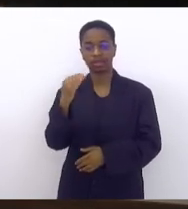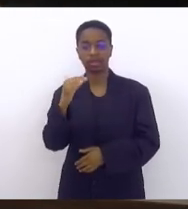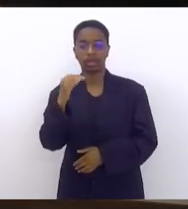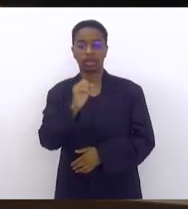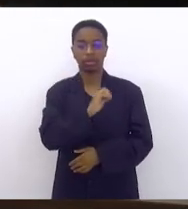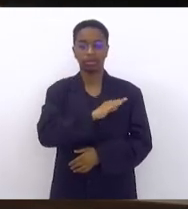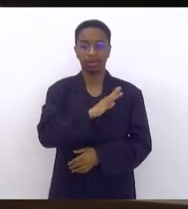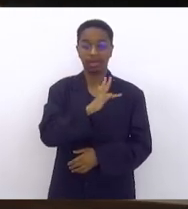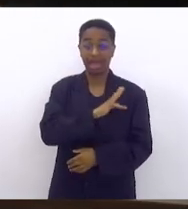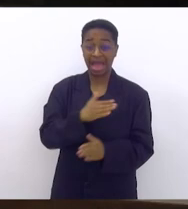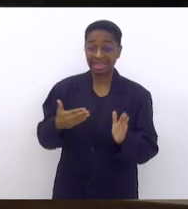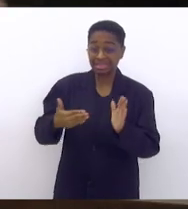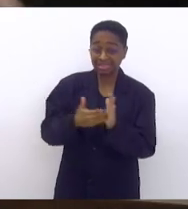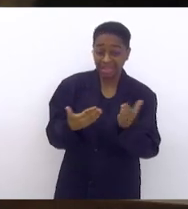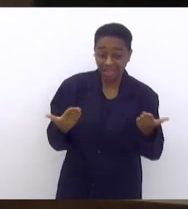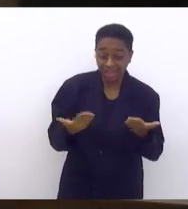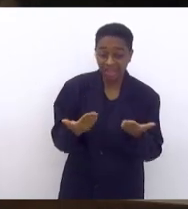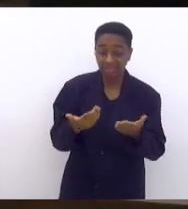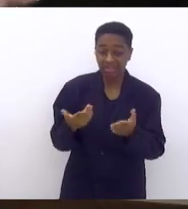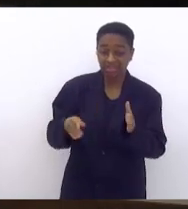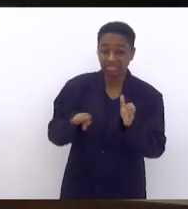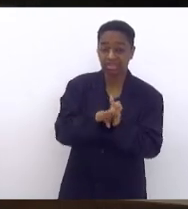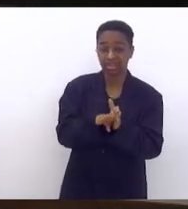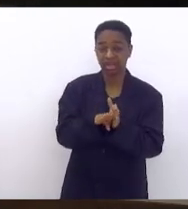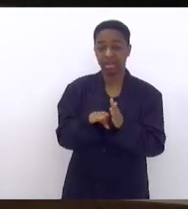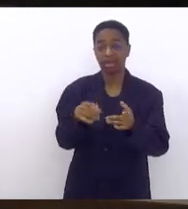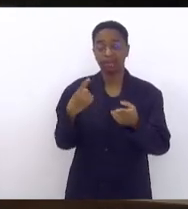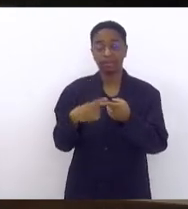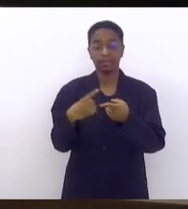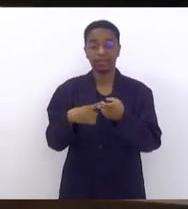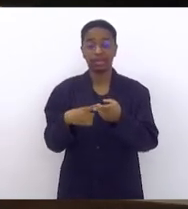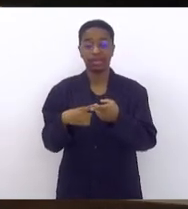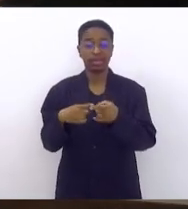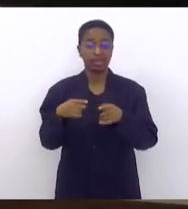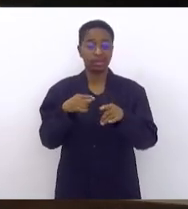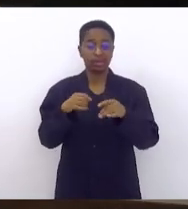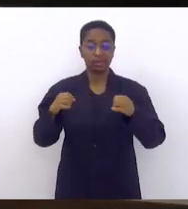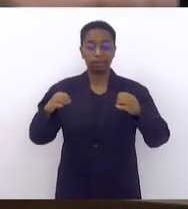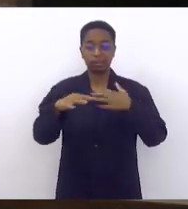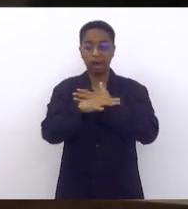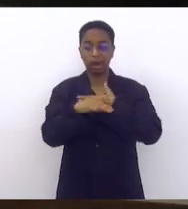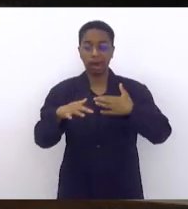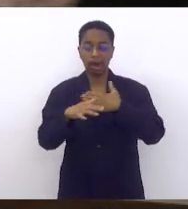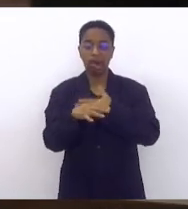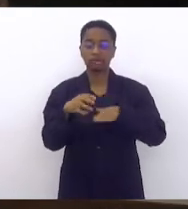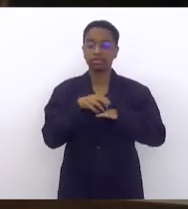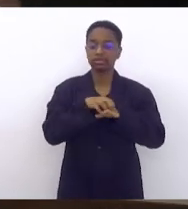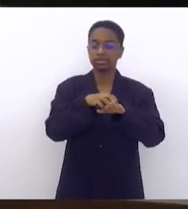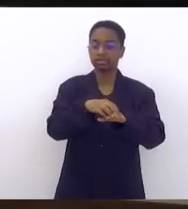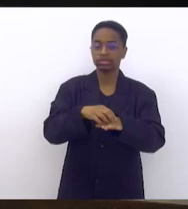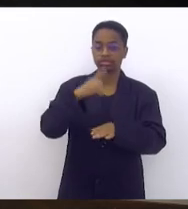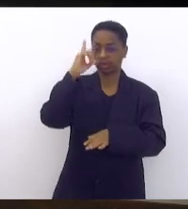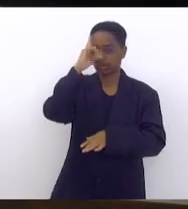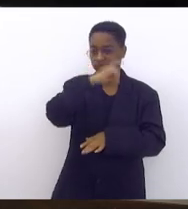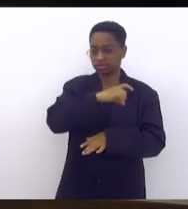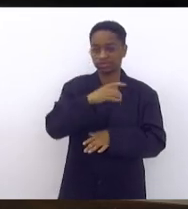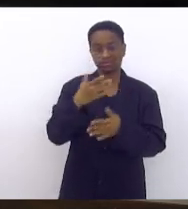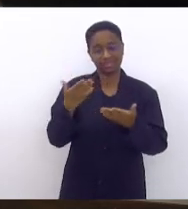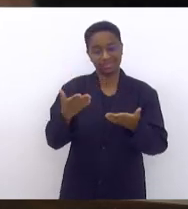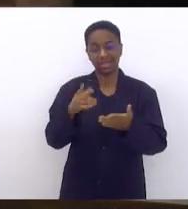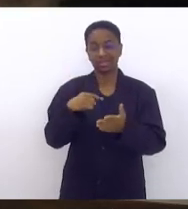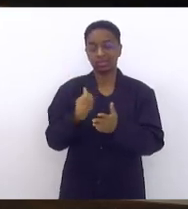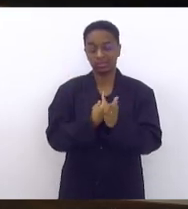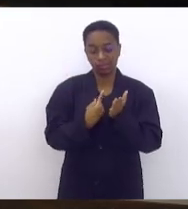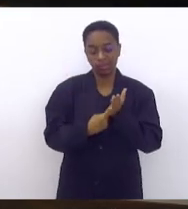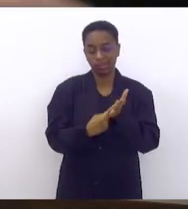no centro do Rio, com a escassa mobilidade urbana que a gente tem, transporte público com dificuldade, né? A gente acaba marcando às